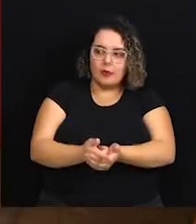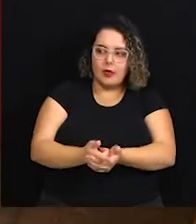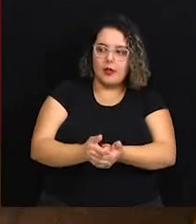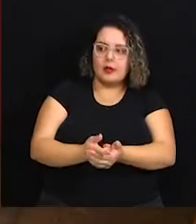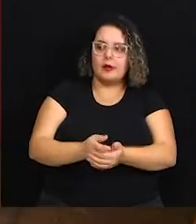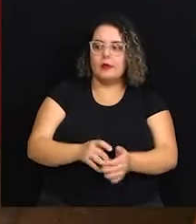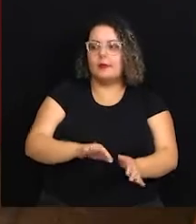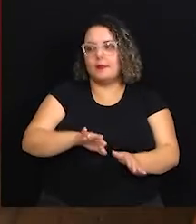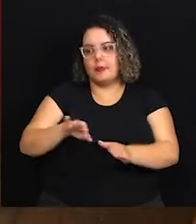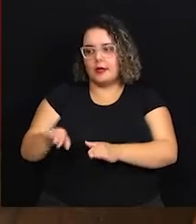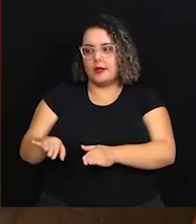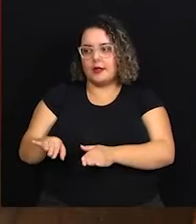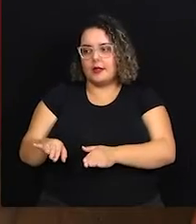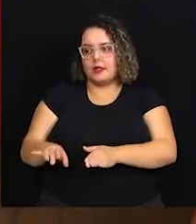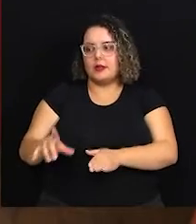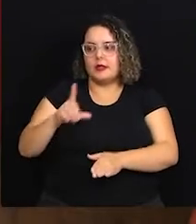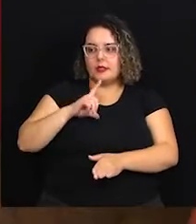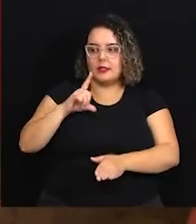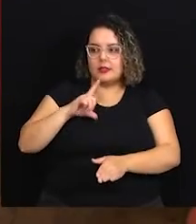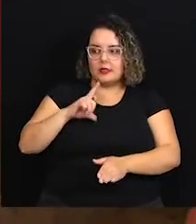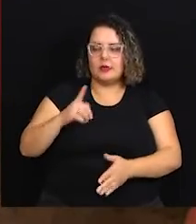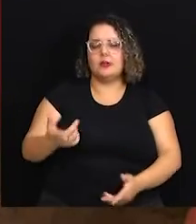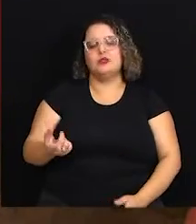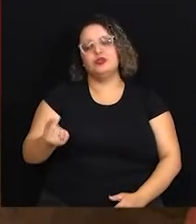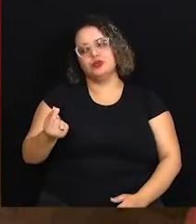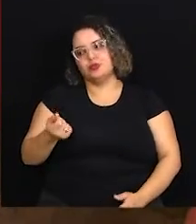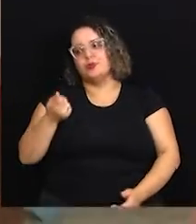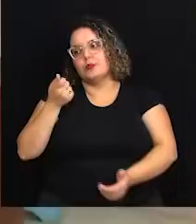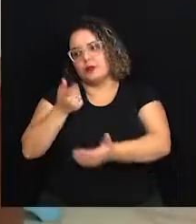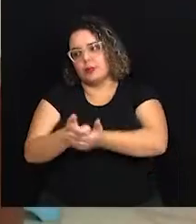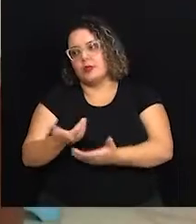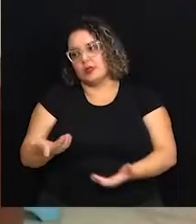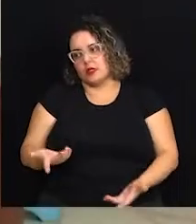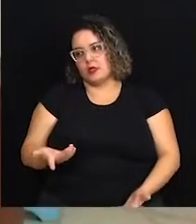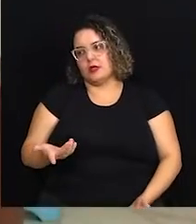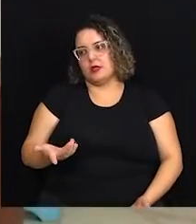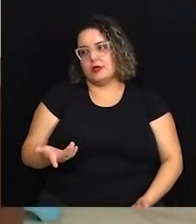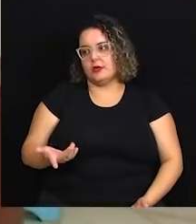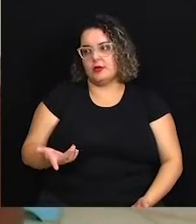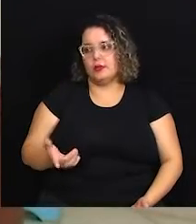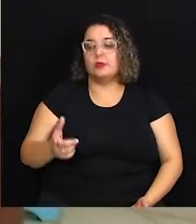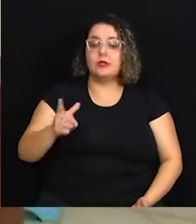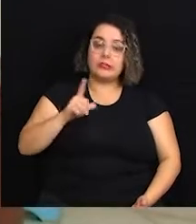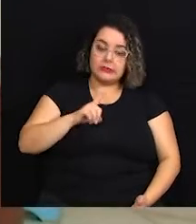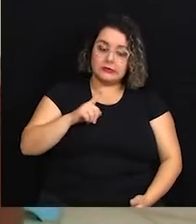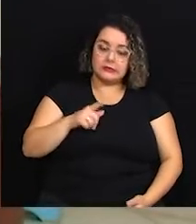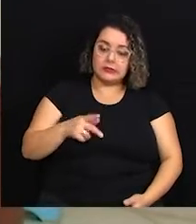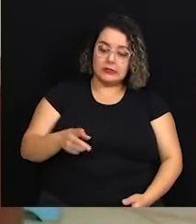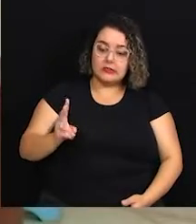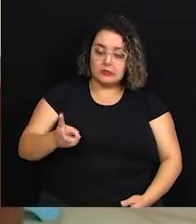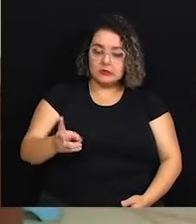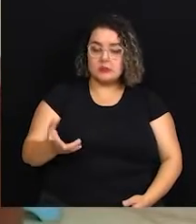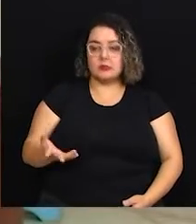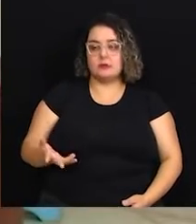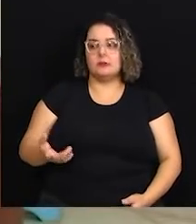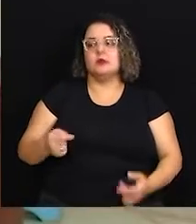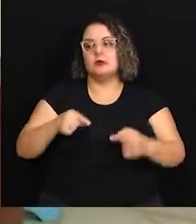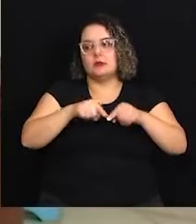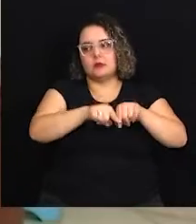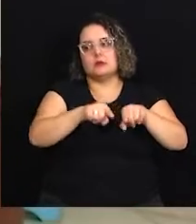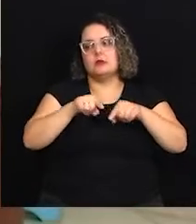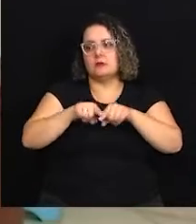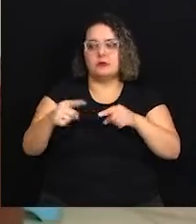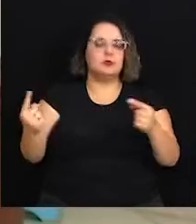para isso, né? As coisas não são... O que a gente tem de fixo realmente são essas parcerias. O resto